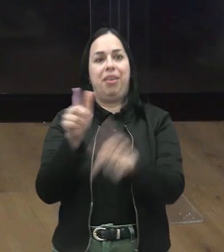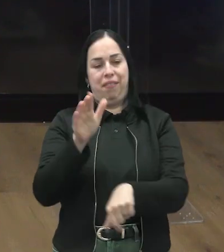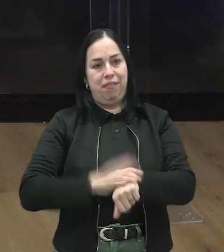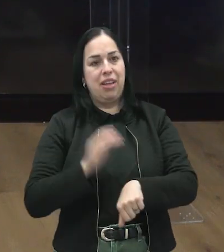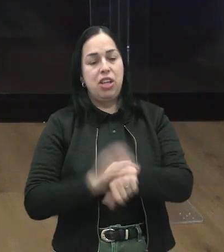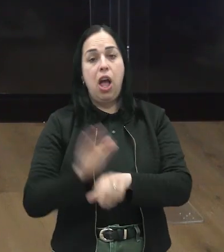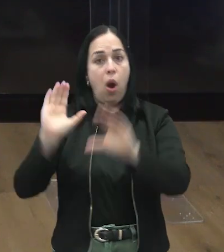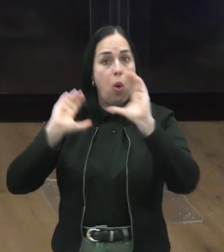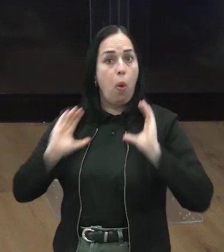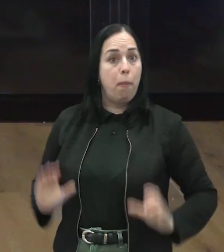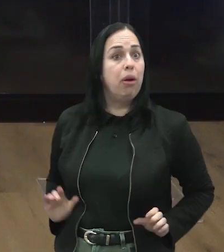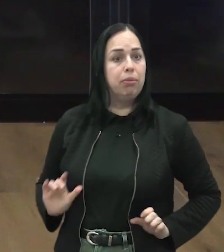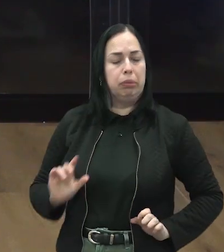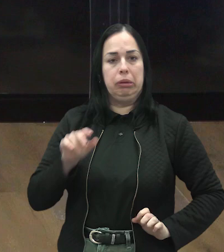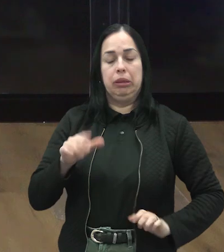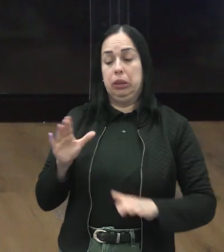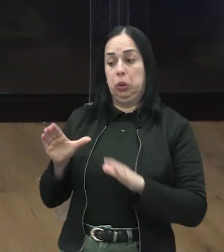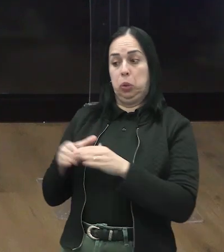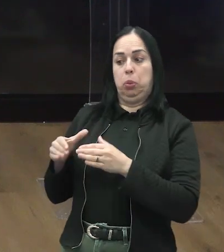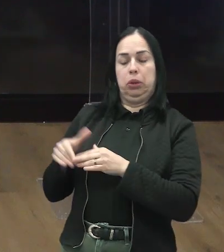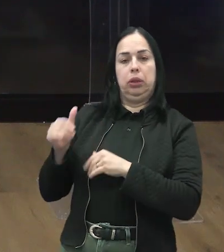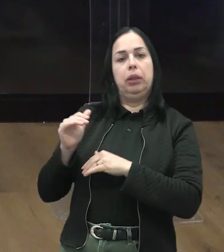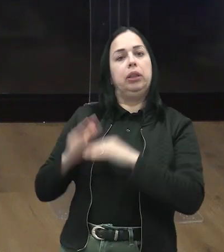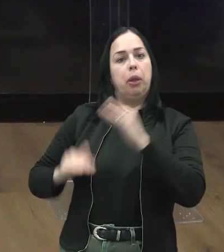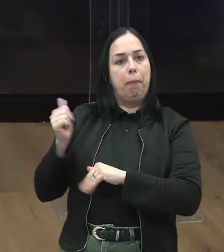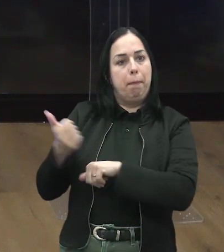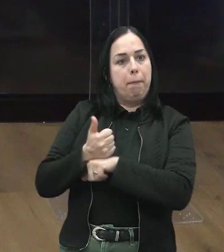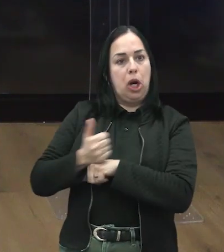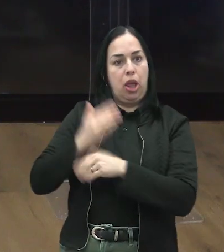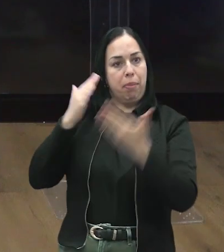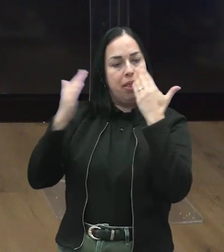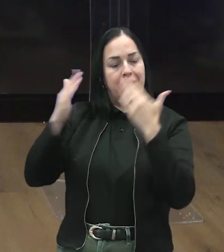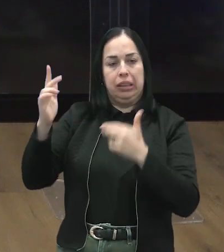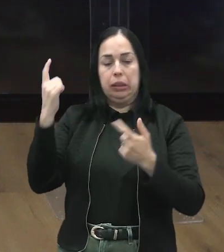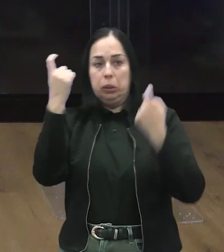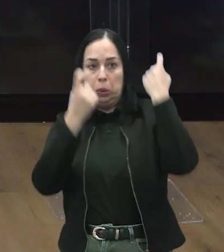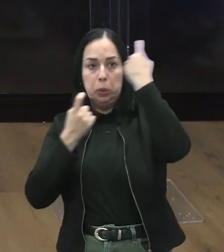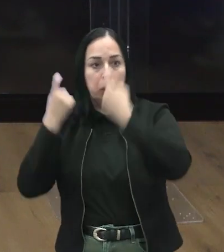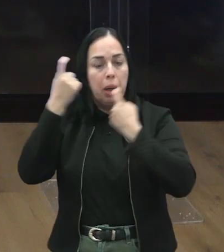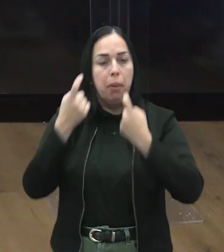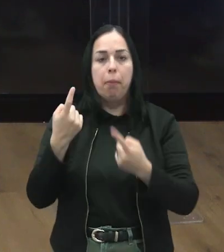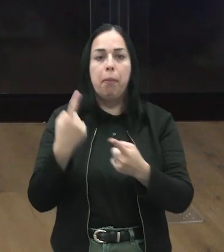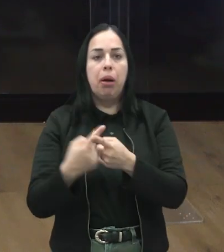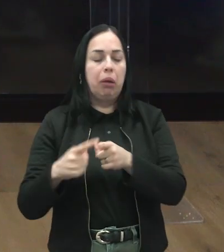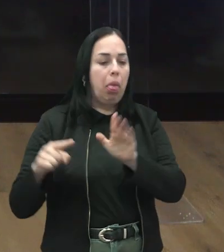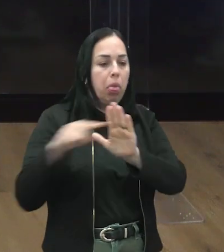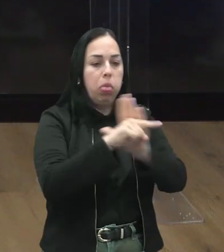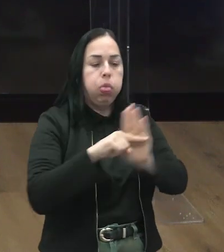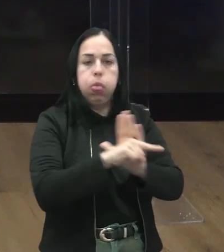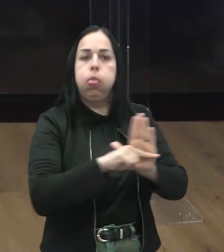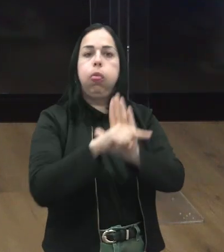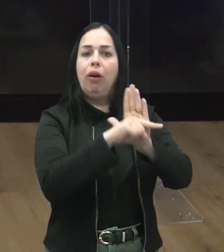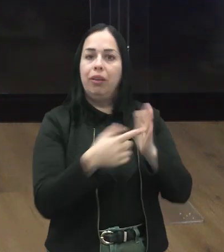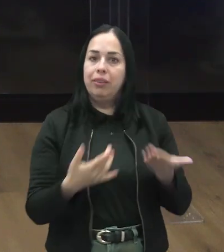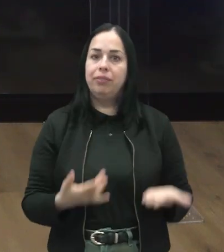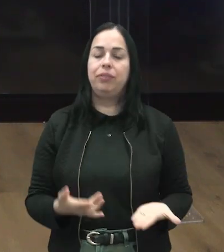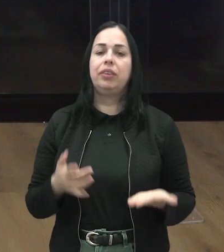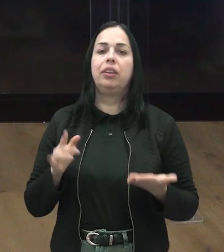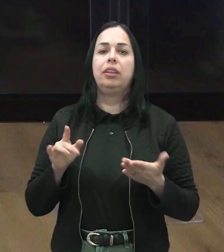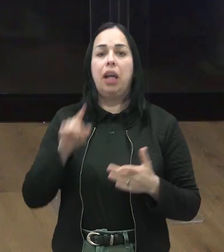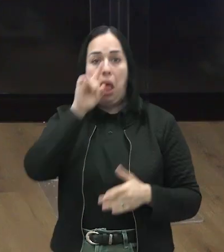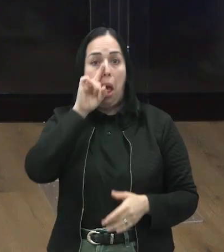Um comportamento que tem despertado preocupação entre os profissionais de psicologia por conta dos riscos envolvidos.